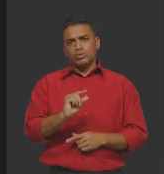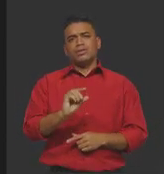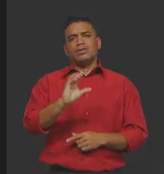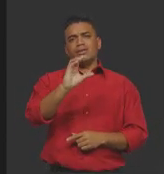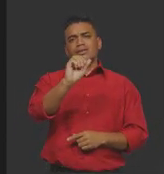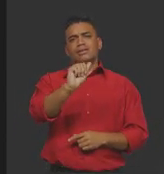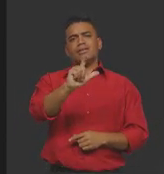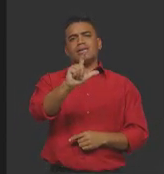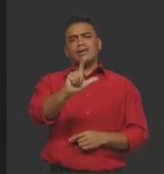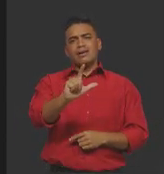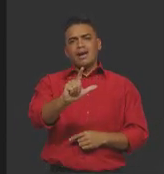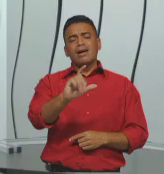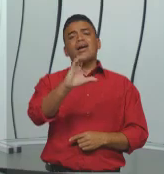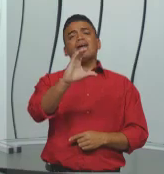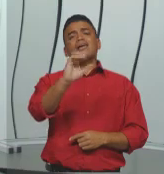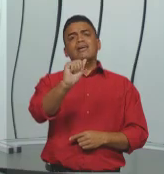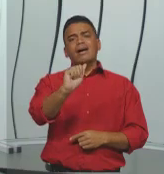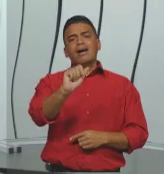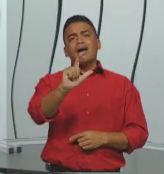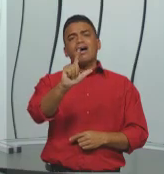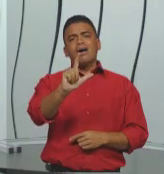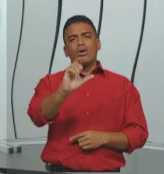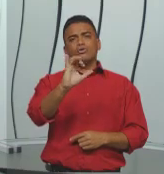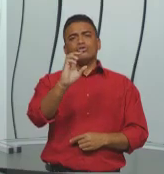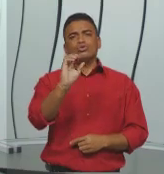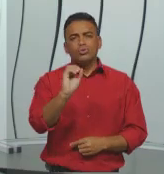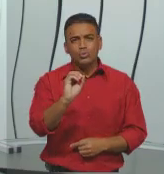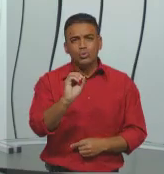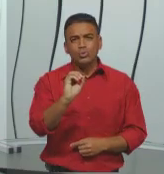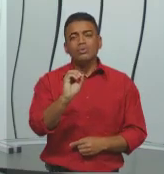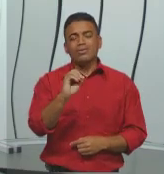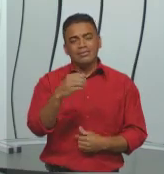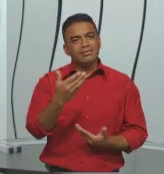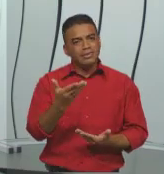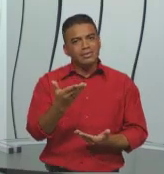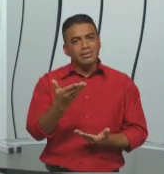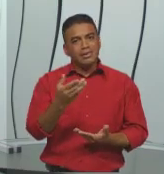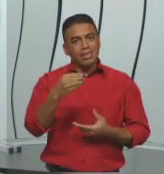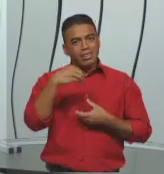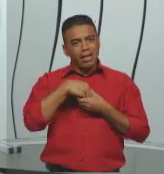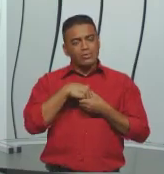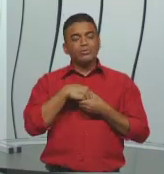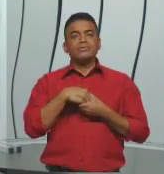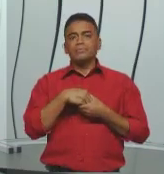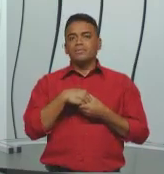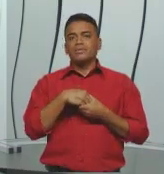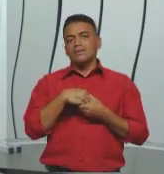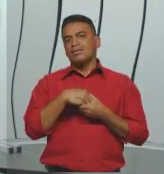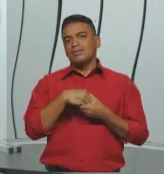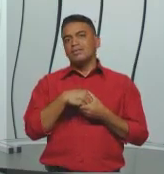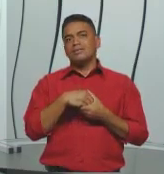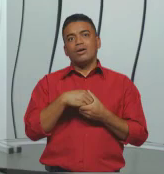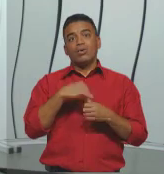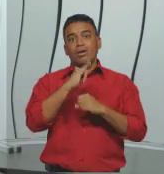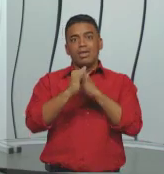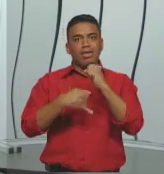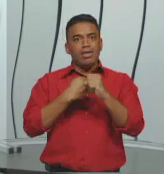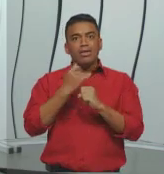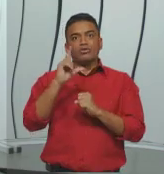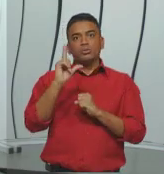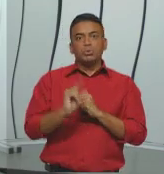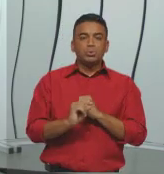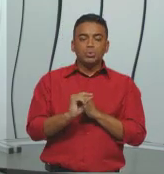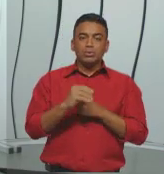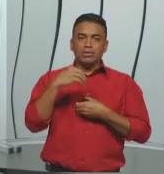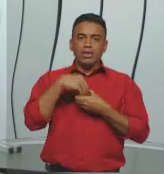minerais, um dos íons, eu posso dizer mesmo, um dos minerais que estão em maior quantidade no organismo